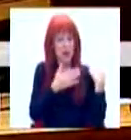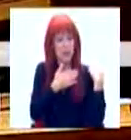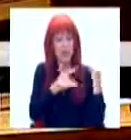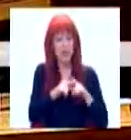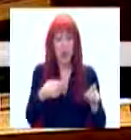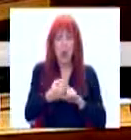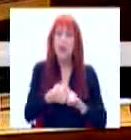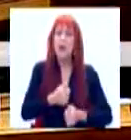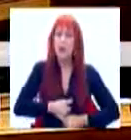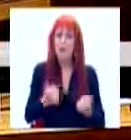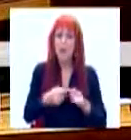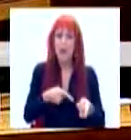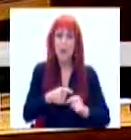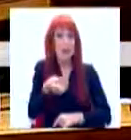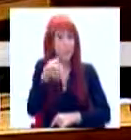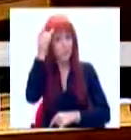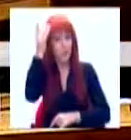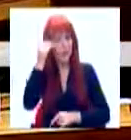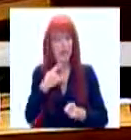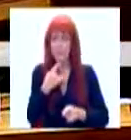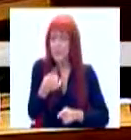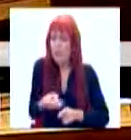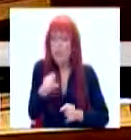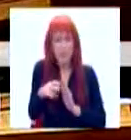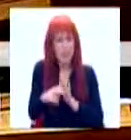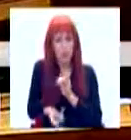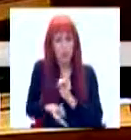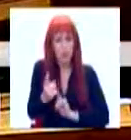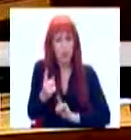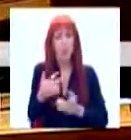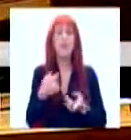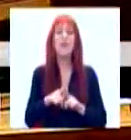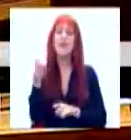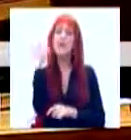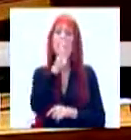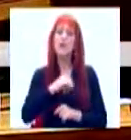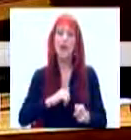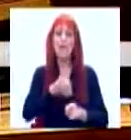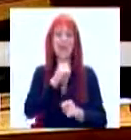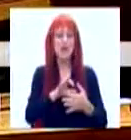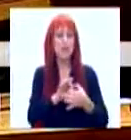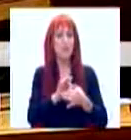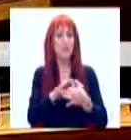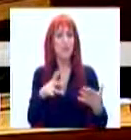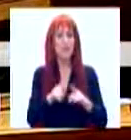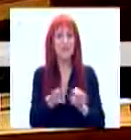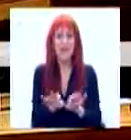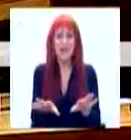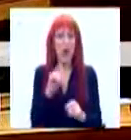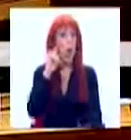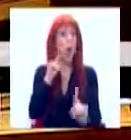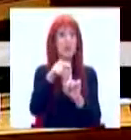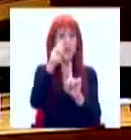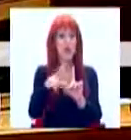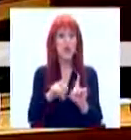com combate eficaz à pesca ilegal, não declarada e não regulamentada, de concretização de medidas coerentes em linha com os